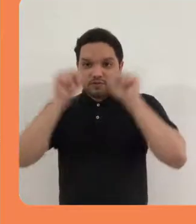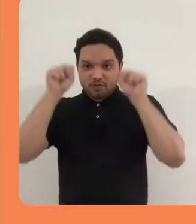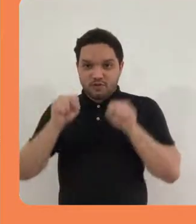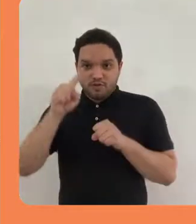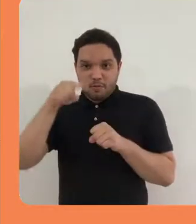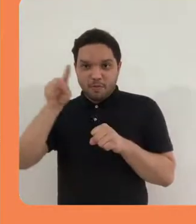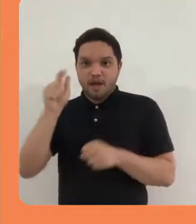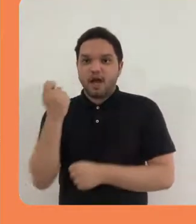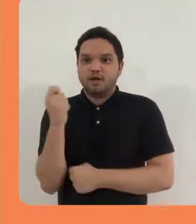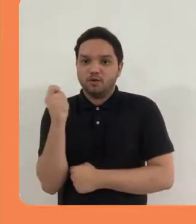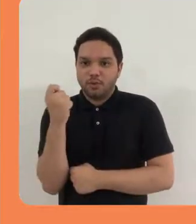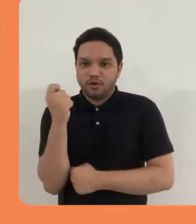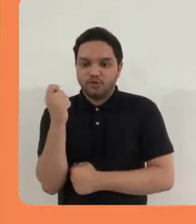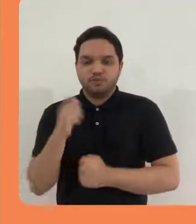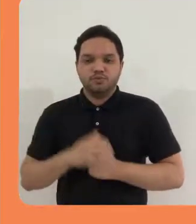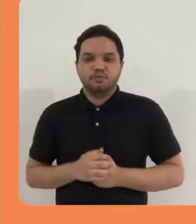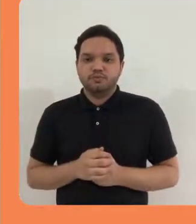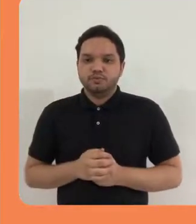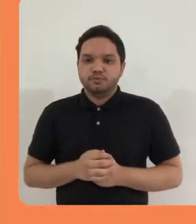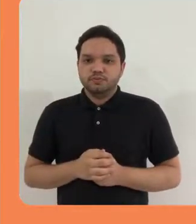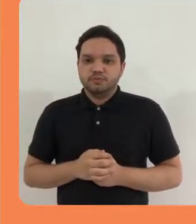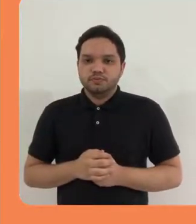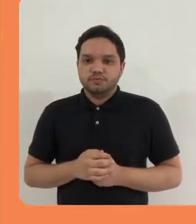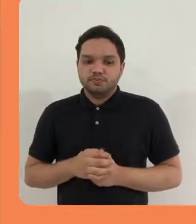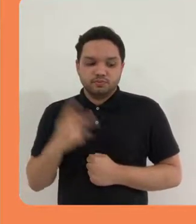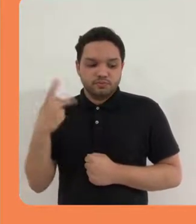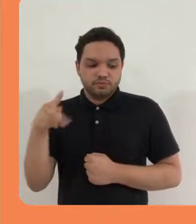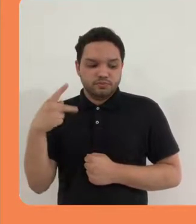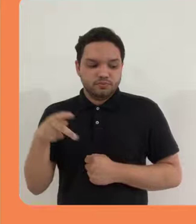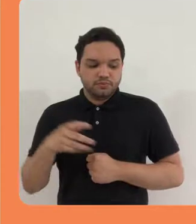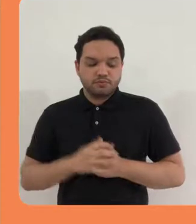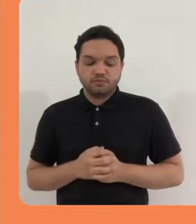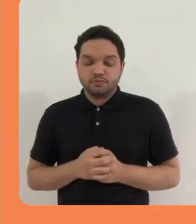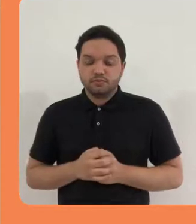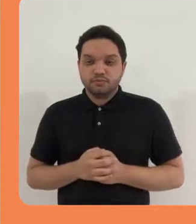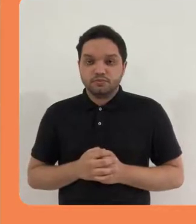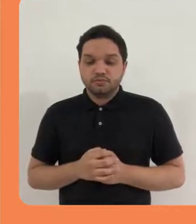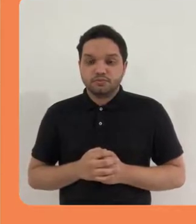concluir as atividade o sistema vai marcar automaticamente